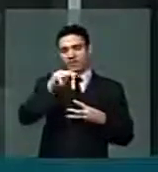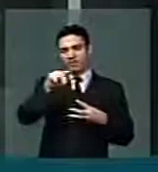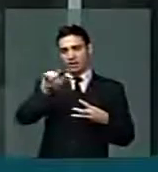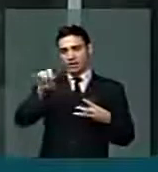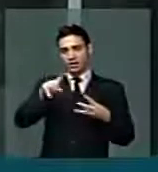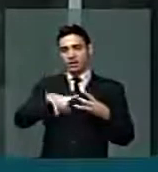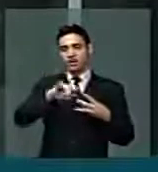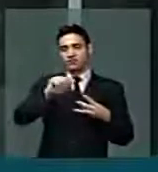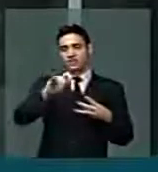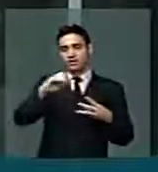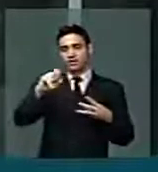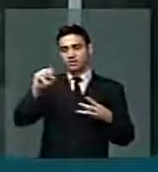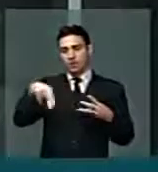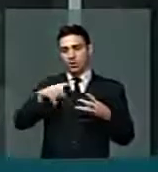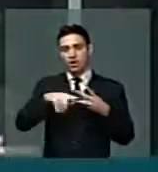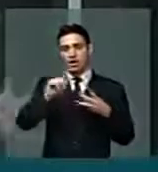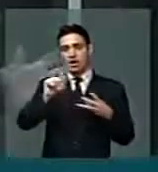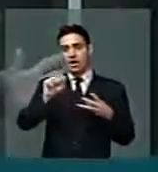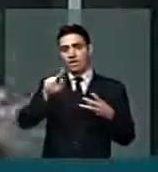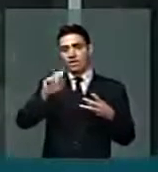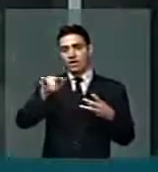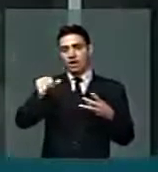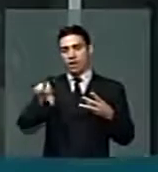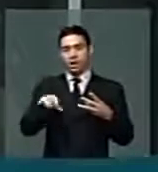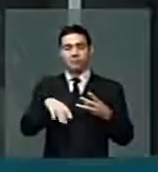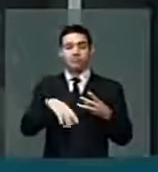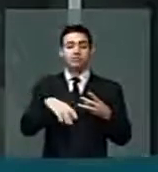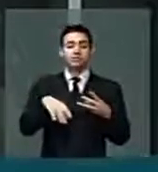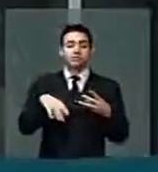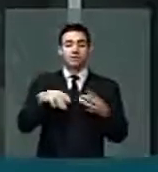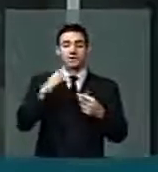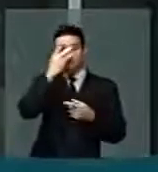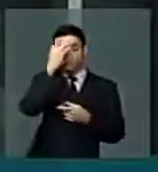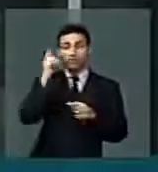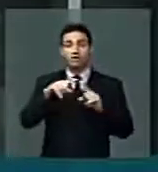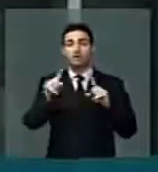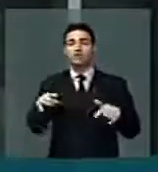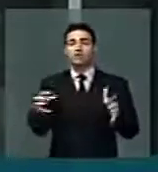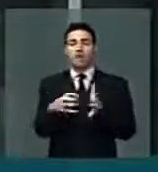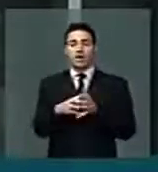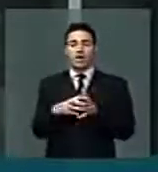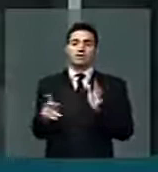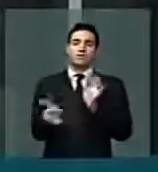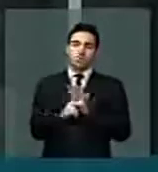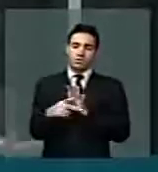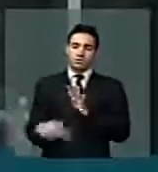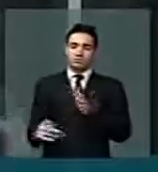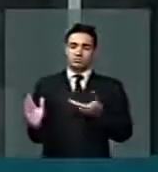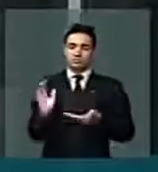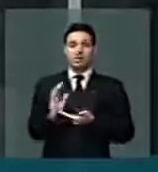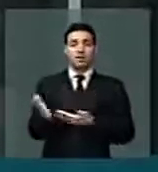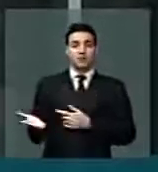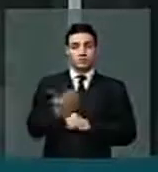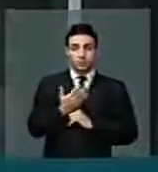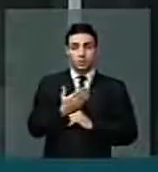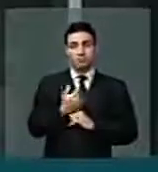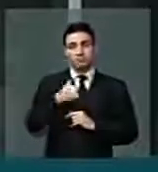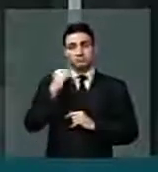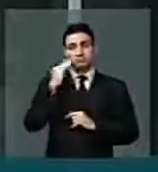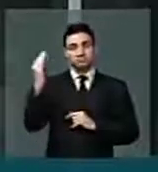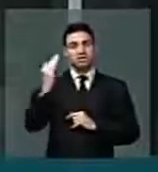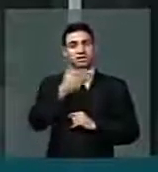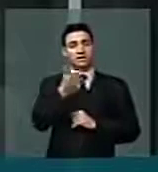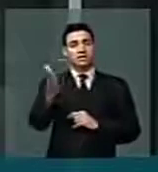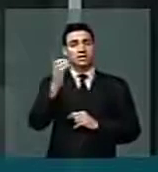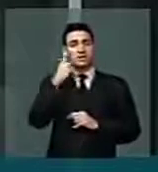ao Jackson, a Gabriela, os funcionários do Estado também que me ajudaram. Agradeço a vocês, colegas deputados,